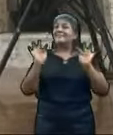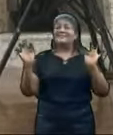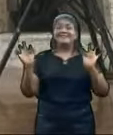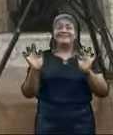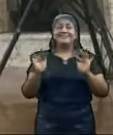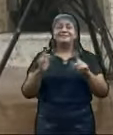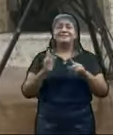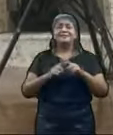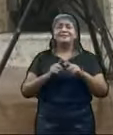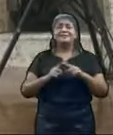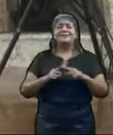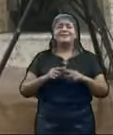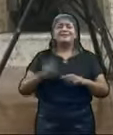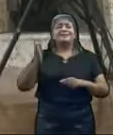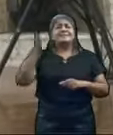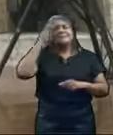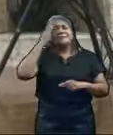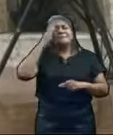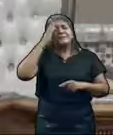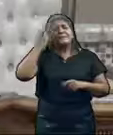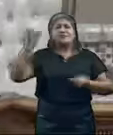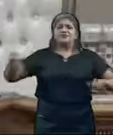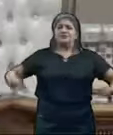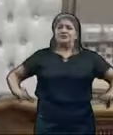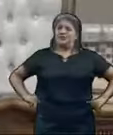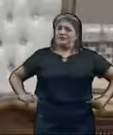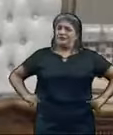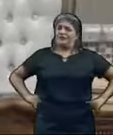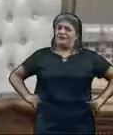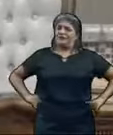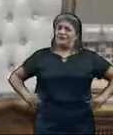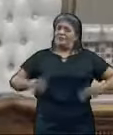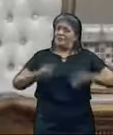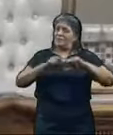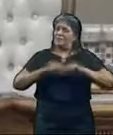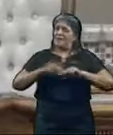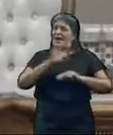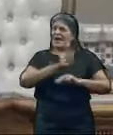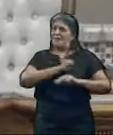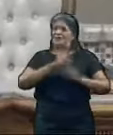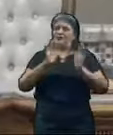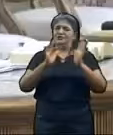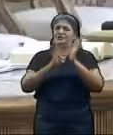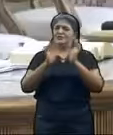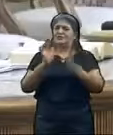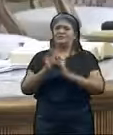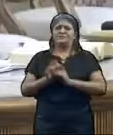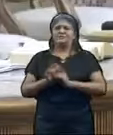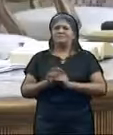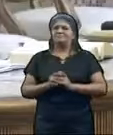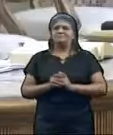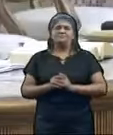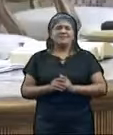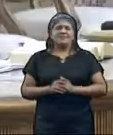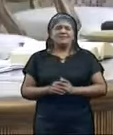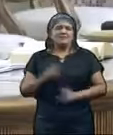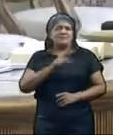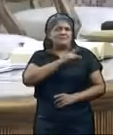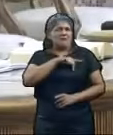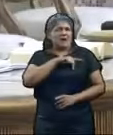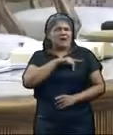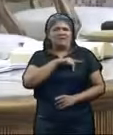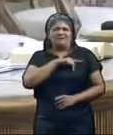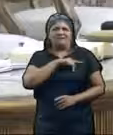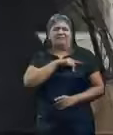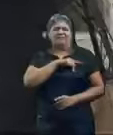autoridade maior não foi buscar o judiciário não foi buscar a Polícia Militar foi buscar nada não eles ficaram